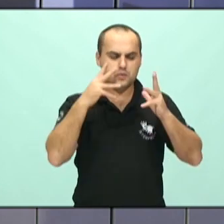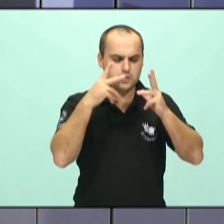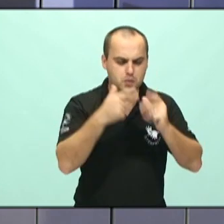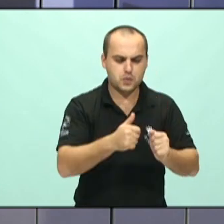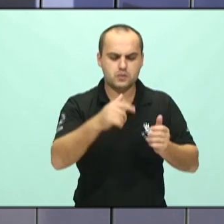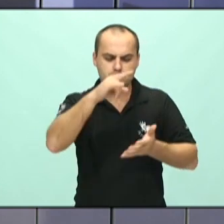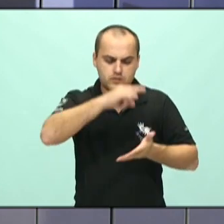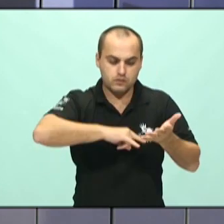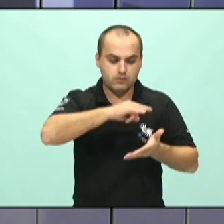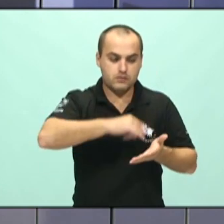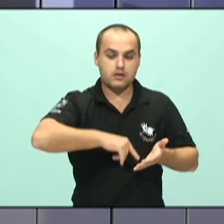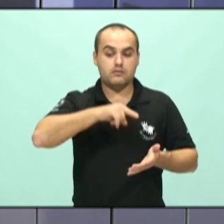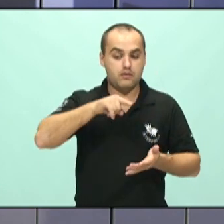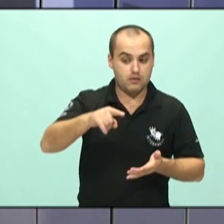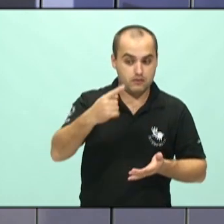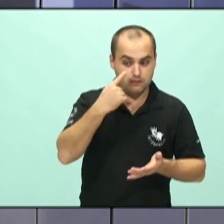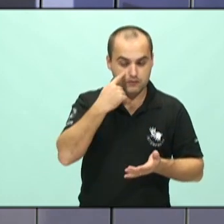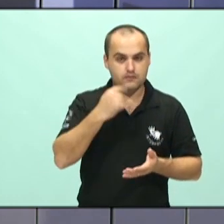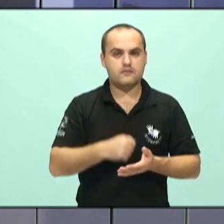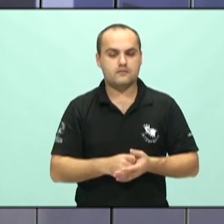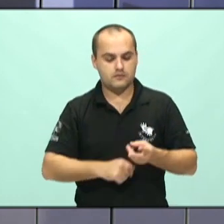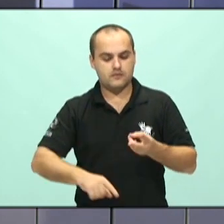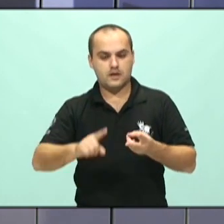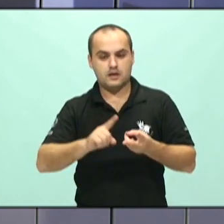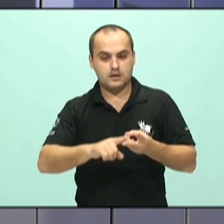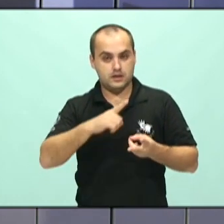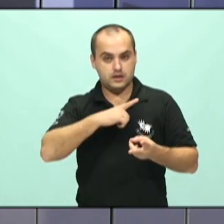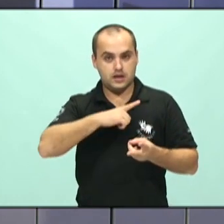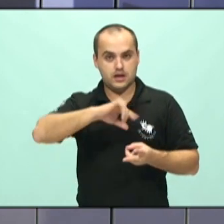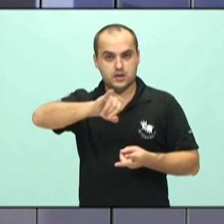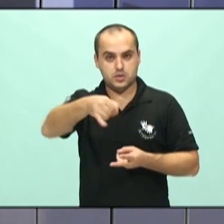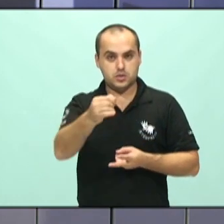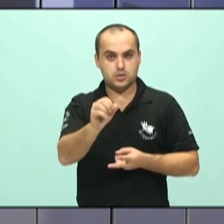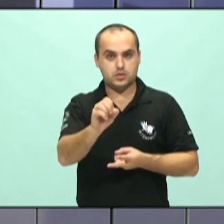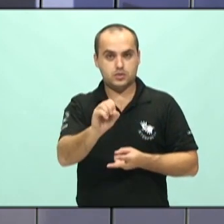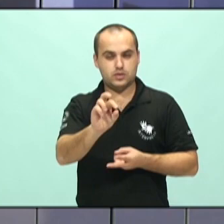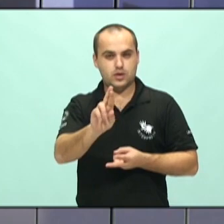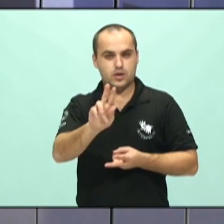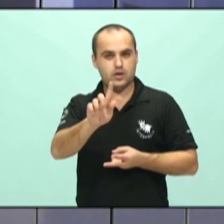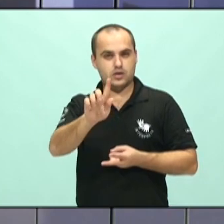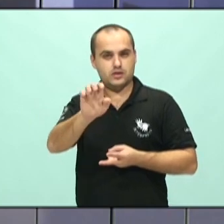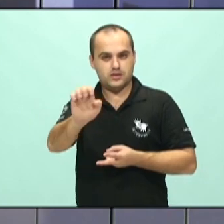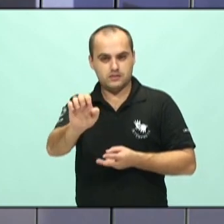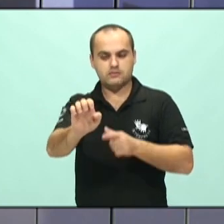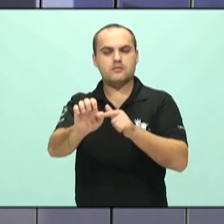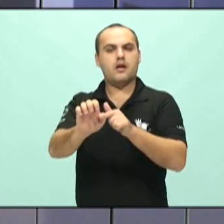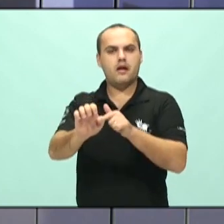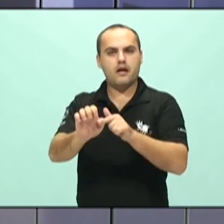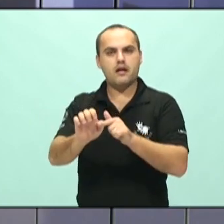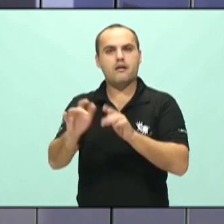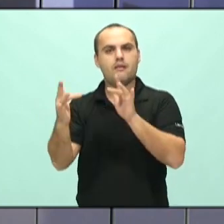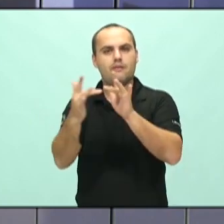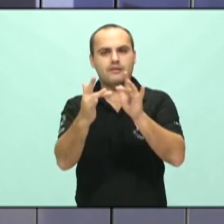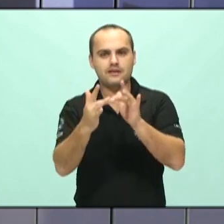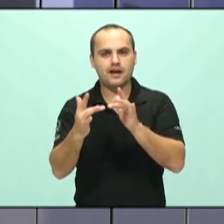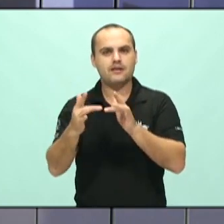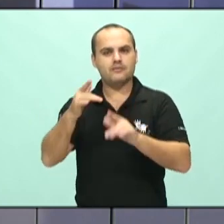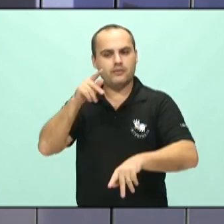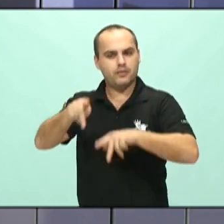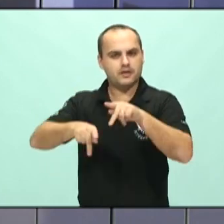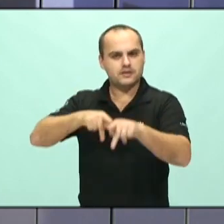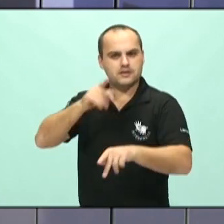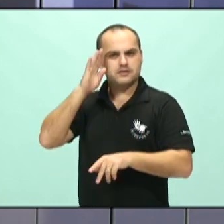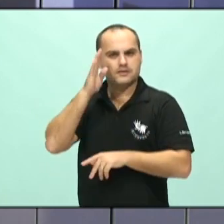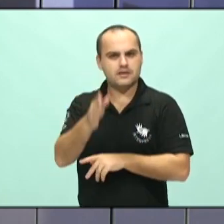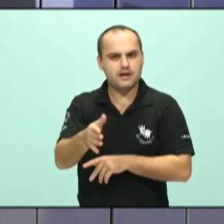dele. Tem o Jorge Andriani, que é o nosso RP, digamos assim, que faz o contato direto com o povo, liga. Ele é